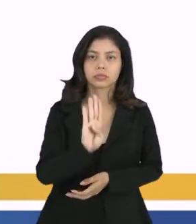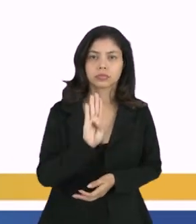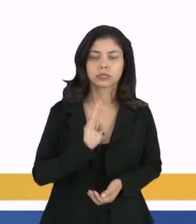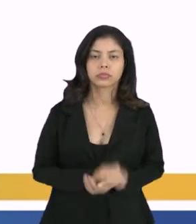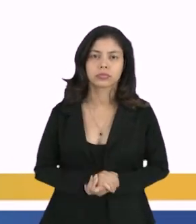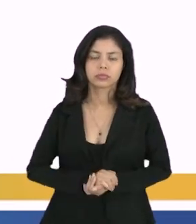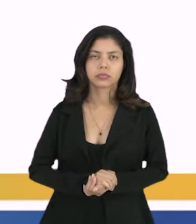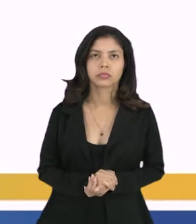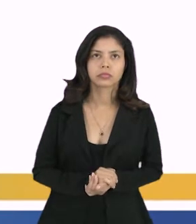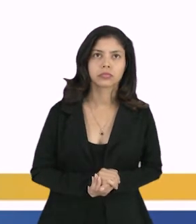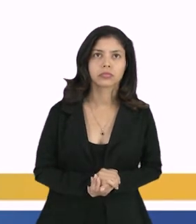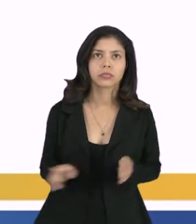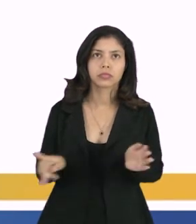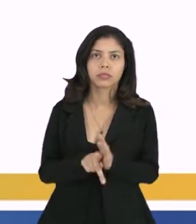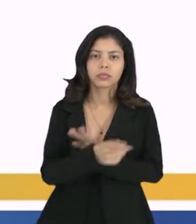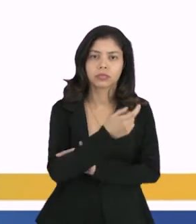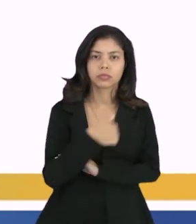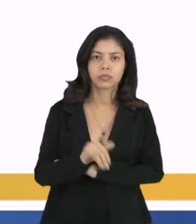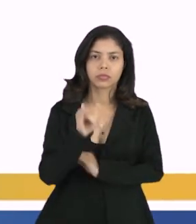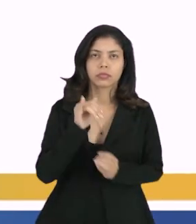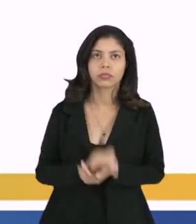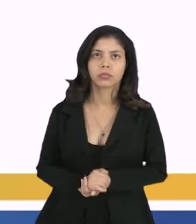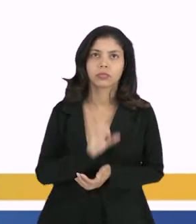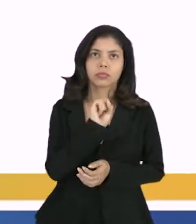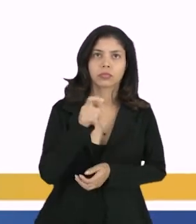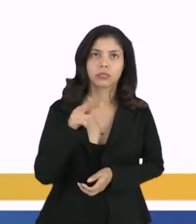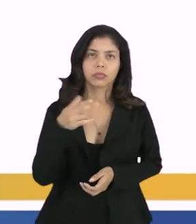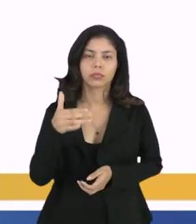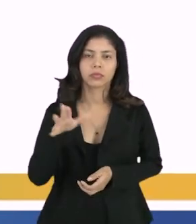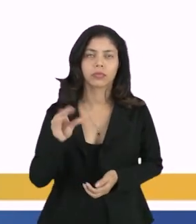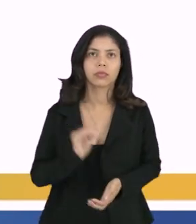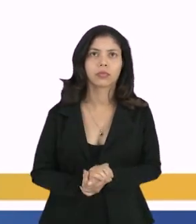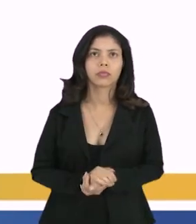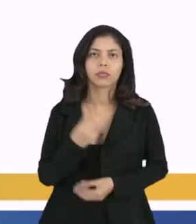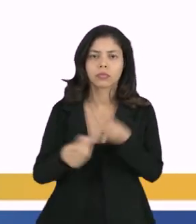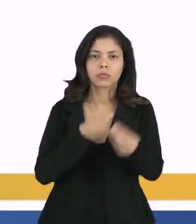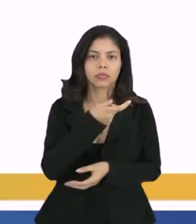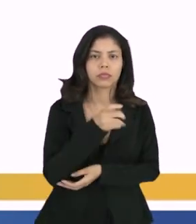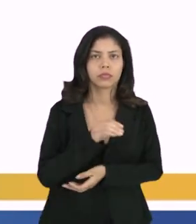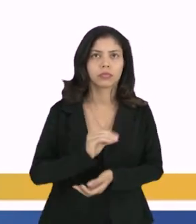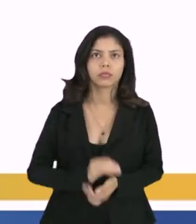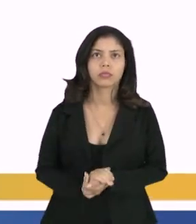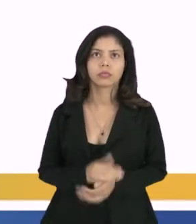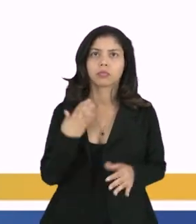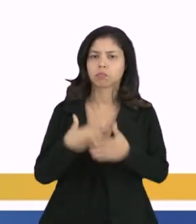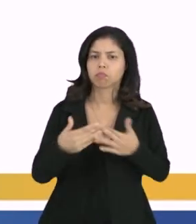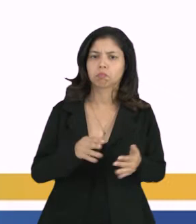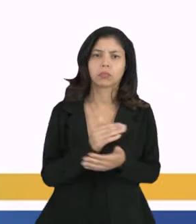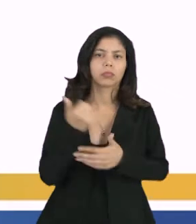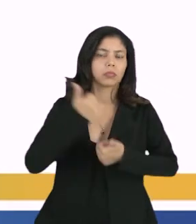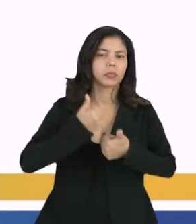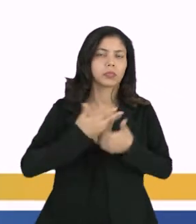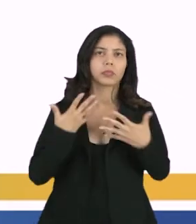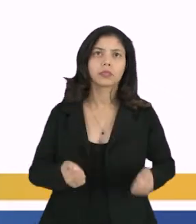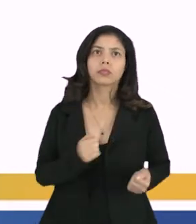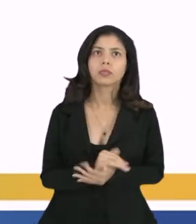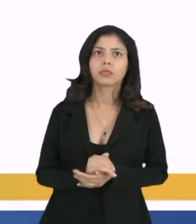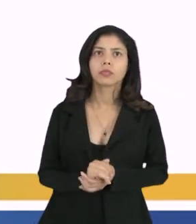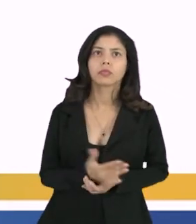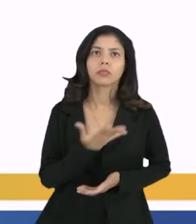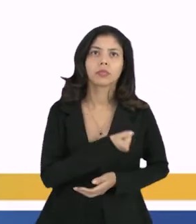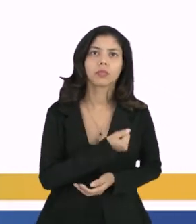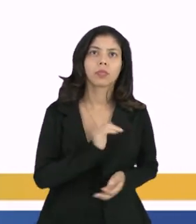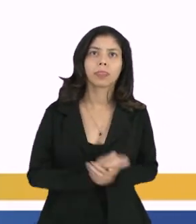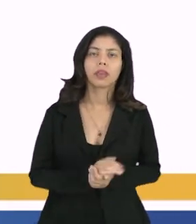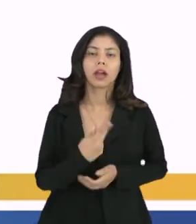aí, na componente y, é solução, é uma solução. Como x0 pode assumir qualquer número, temos